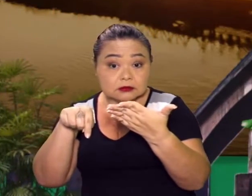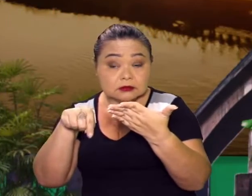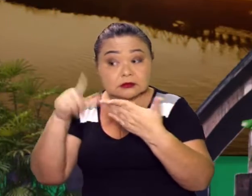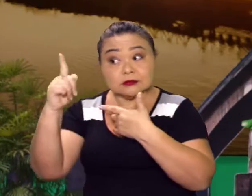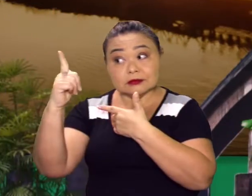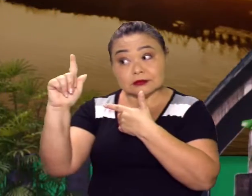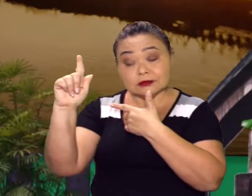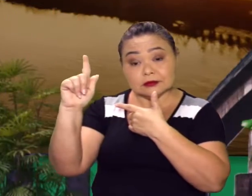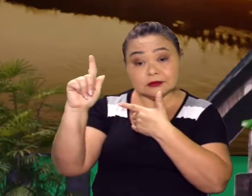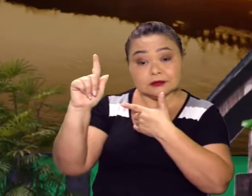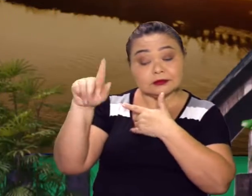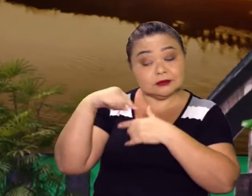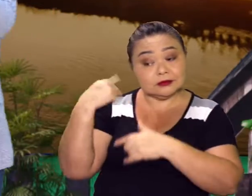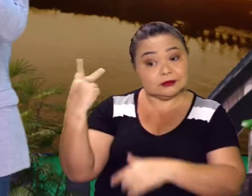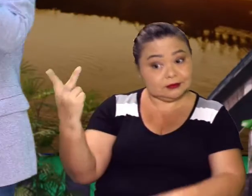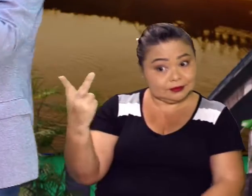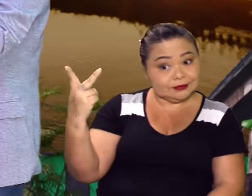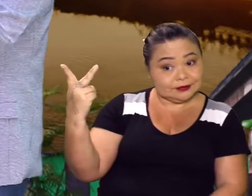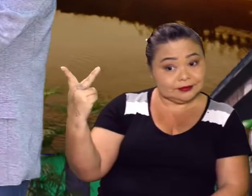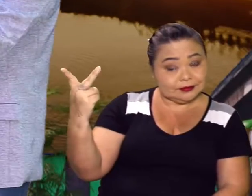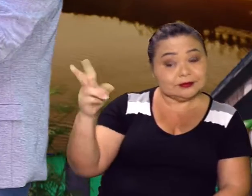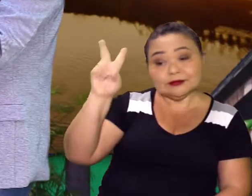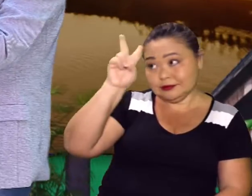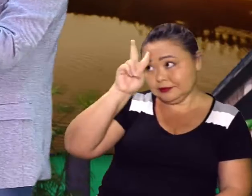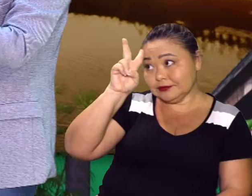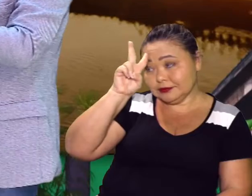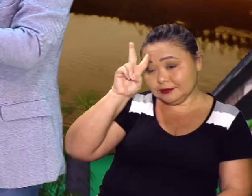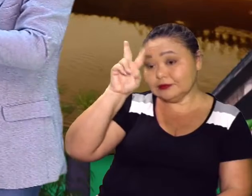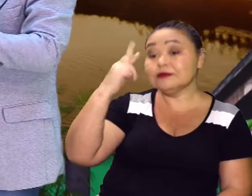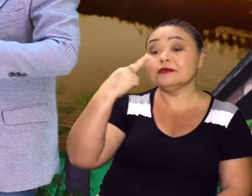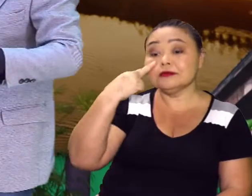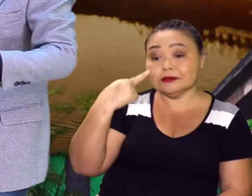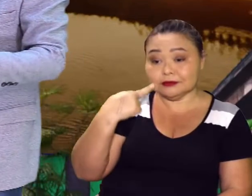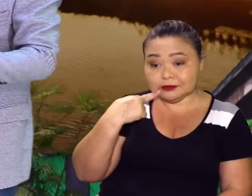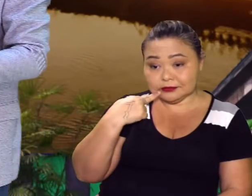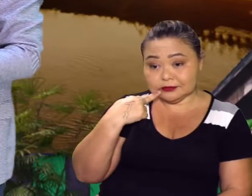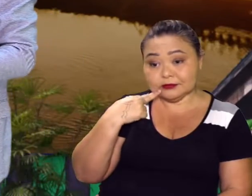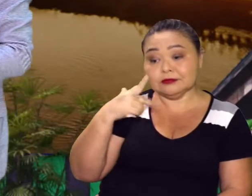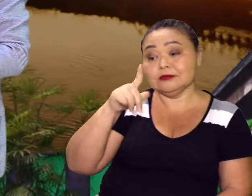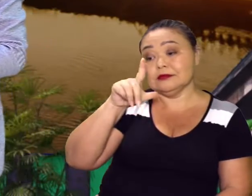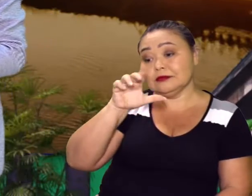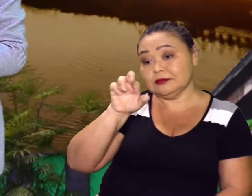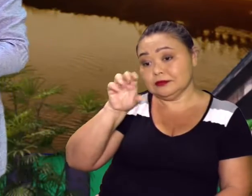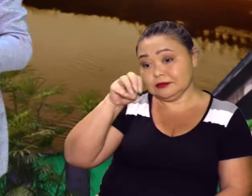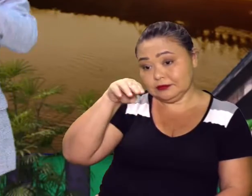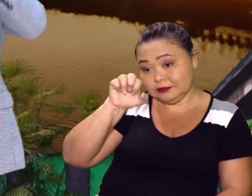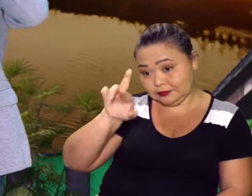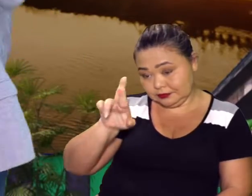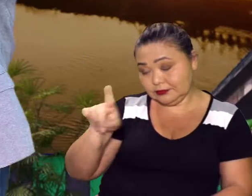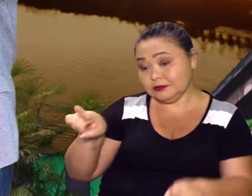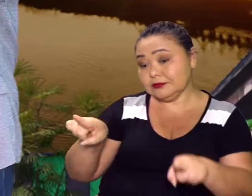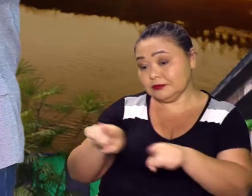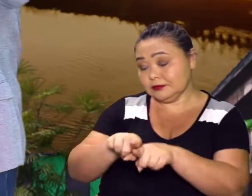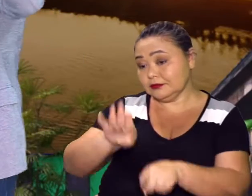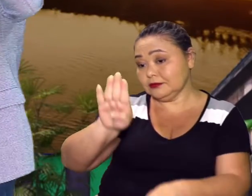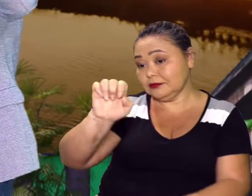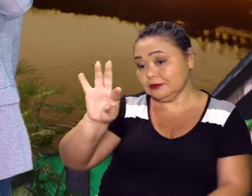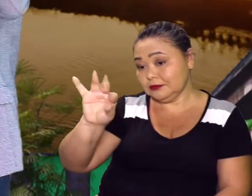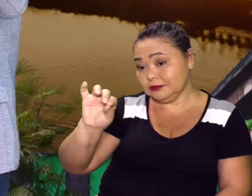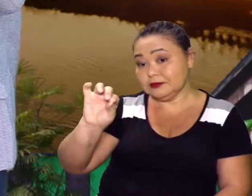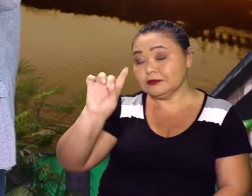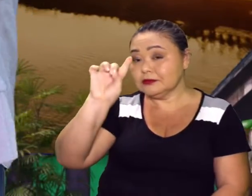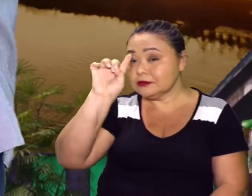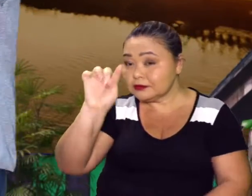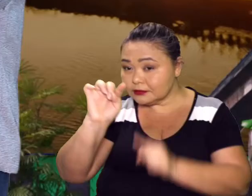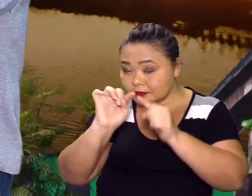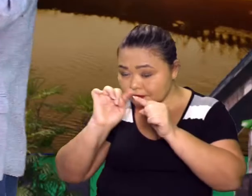de geografia nossa e de história de Rondônia com o Lorismar e o Beto faz você ficar a